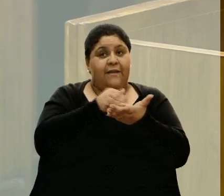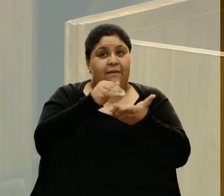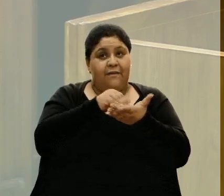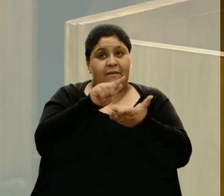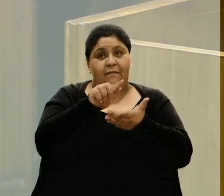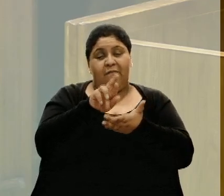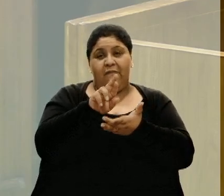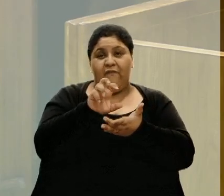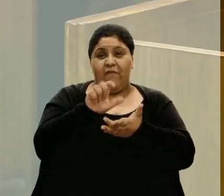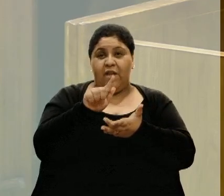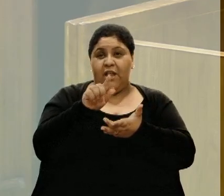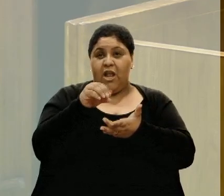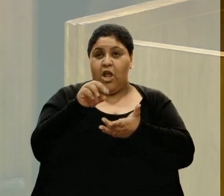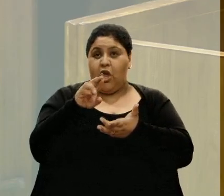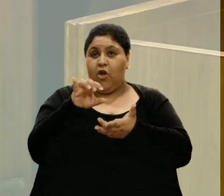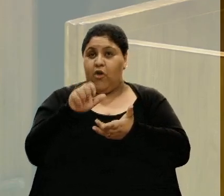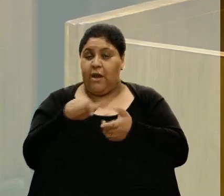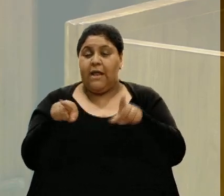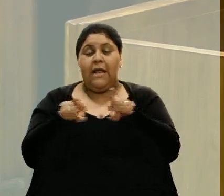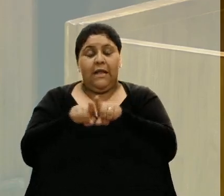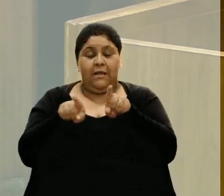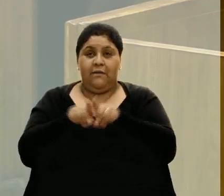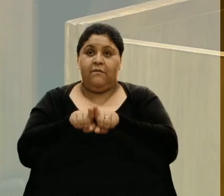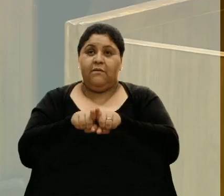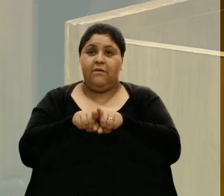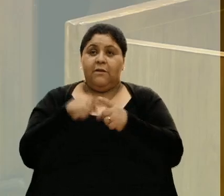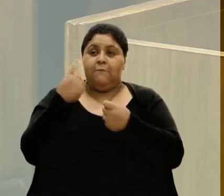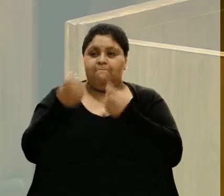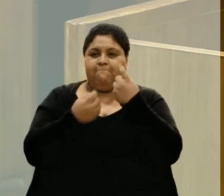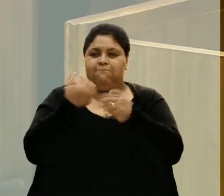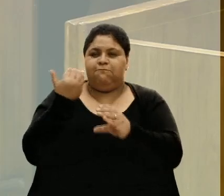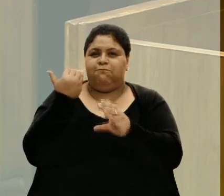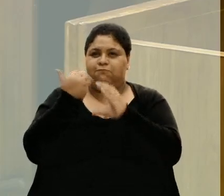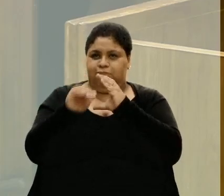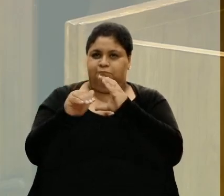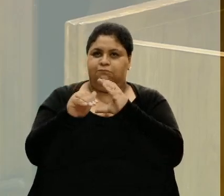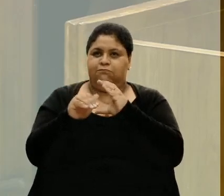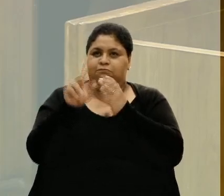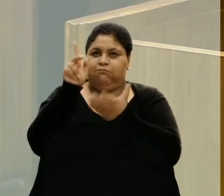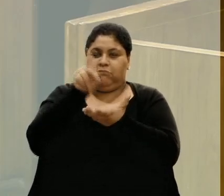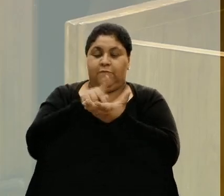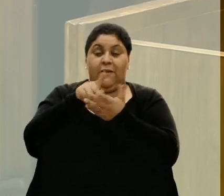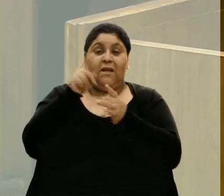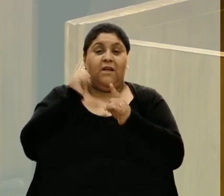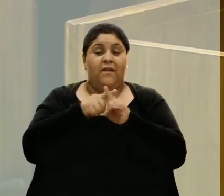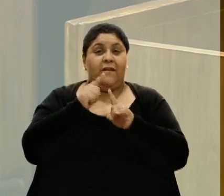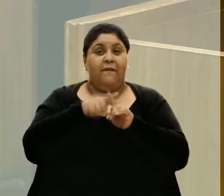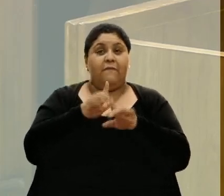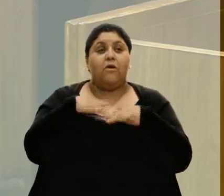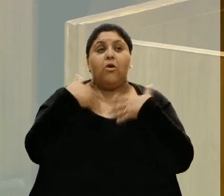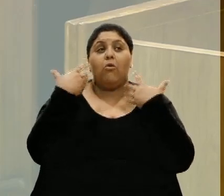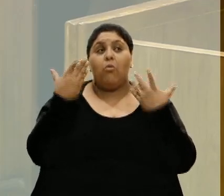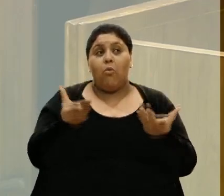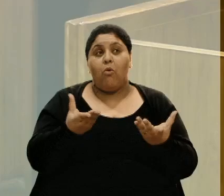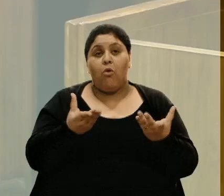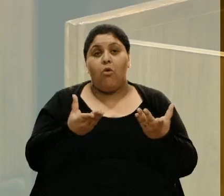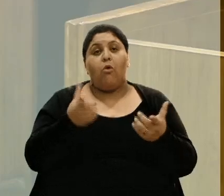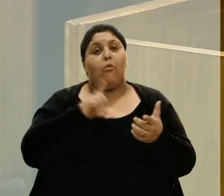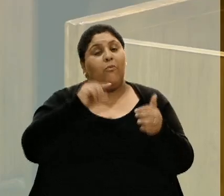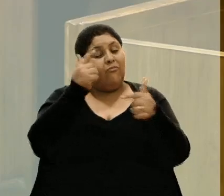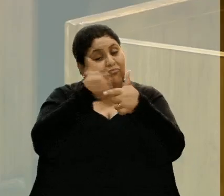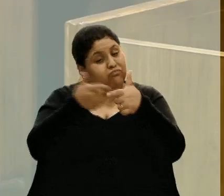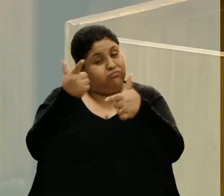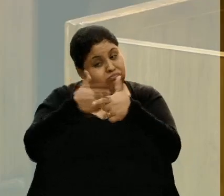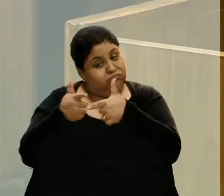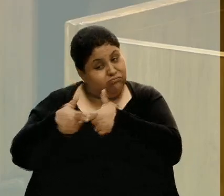Grégora, para que ela também desse algum encaminhamento a isso, porque, em que pese muitos problemas, muito